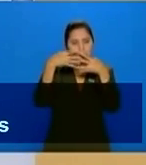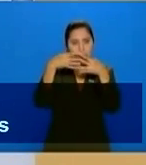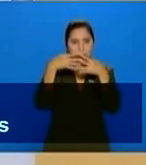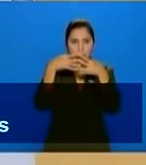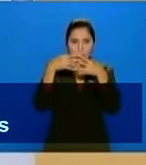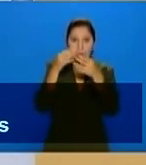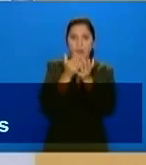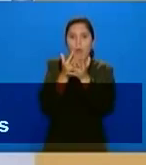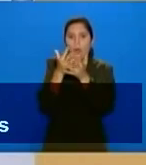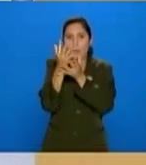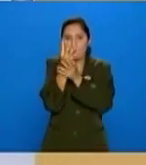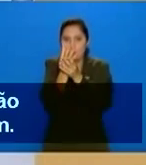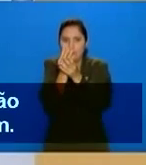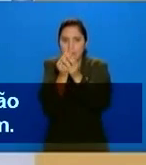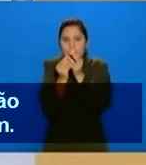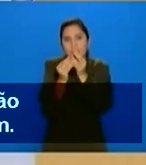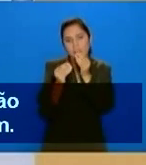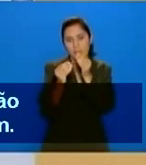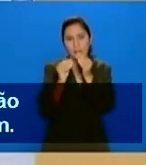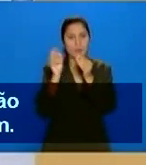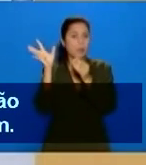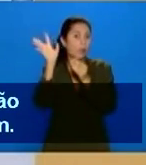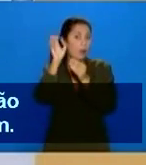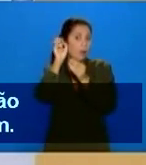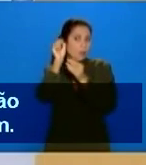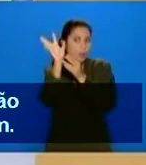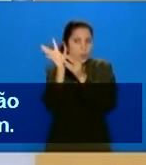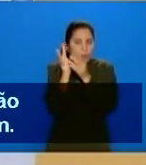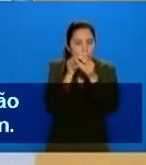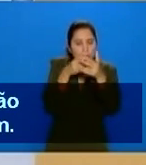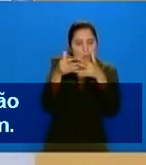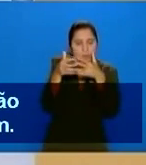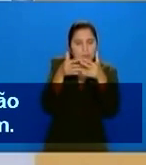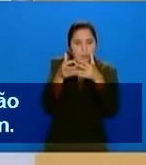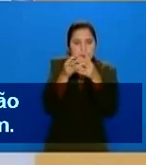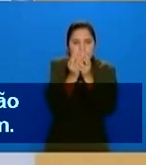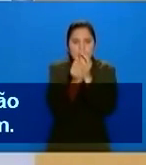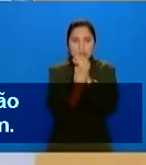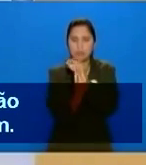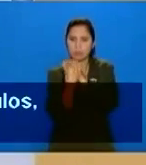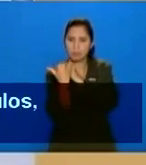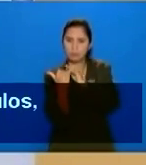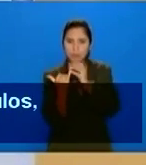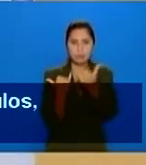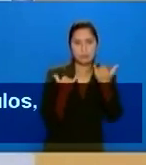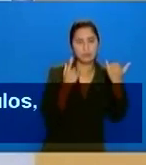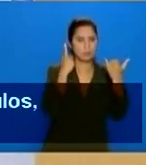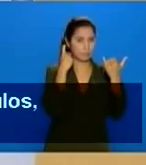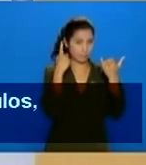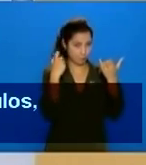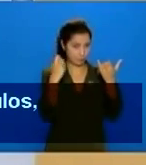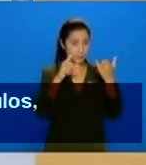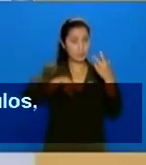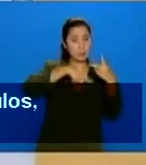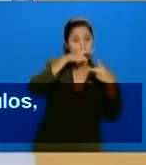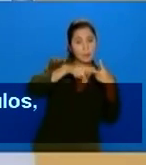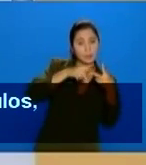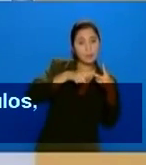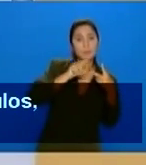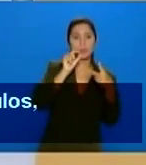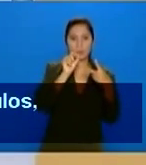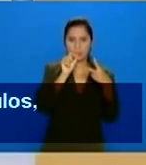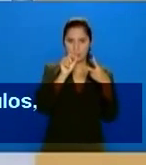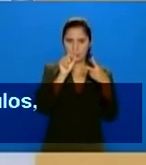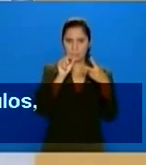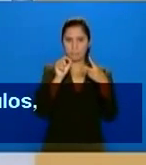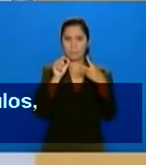primeiro filtro, na verdade, que nós temos em relação à audição e para a condução do som. Em seguida, são 3